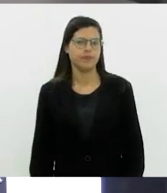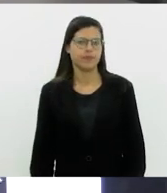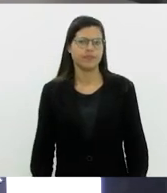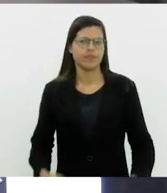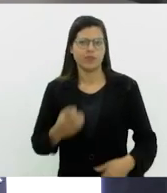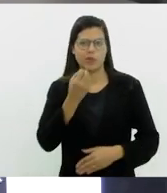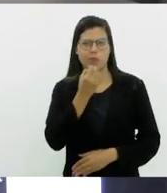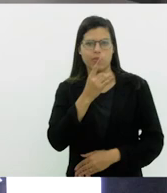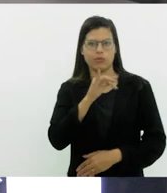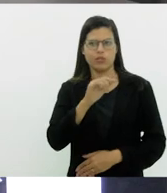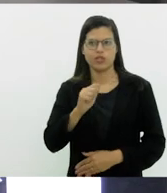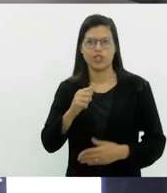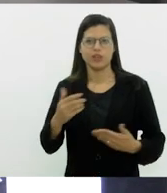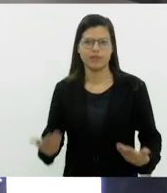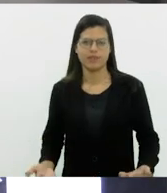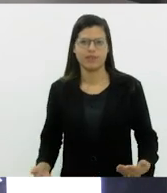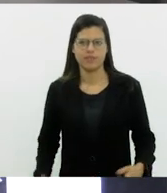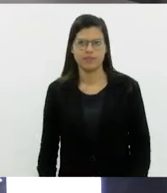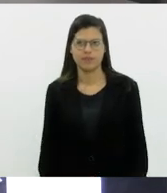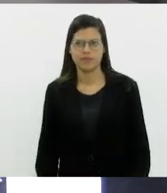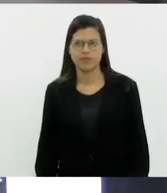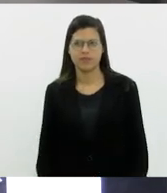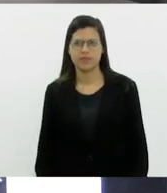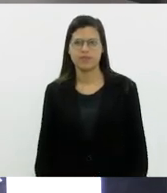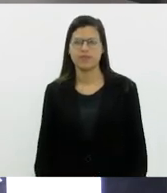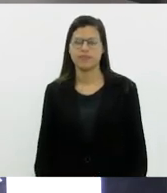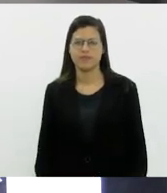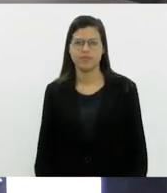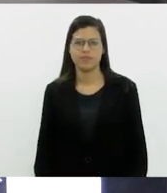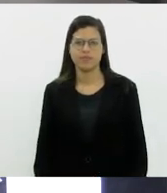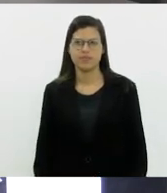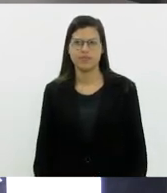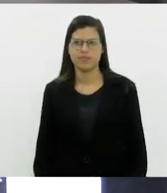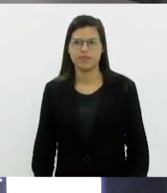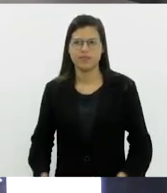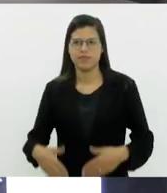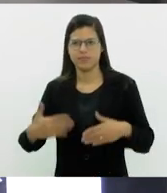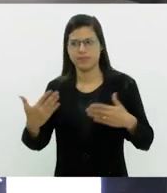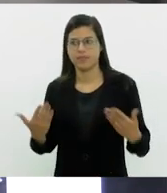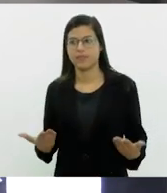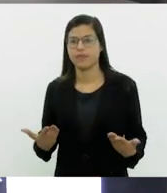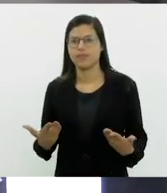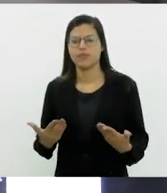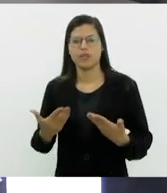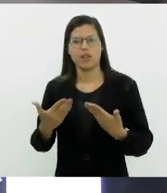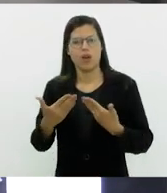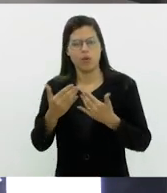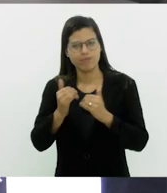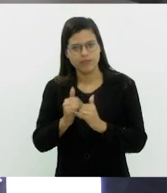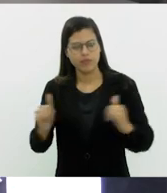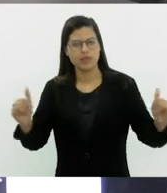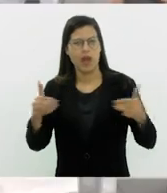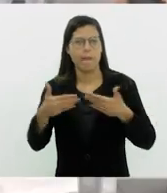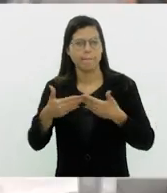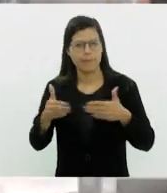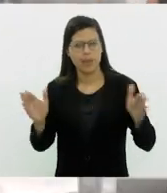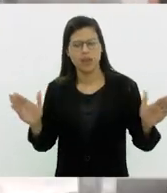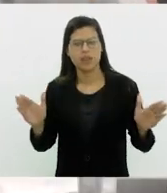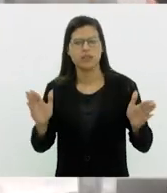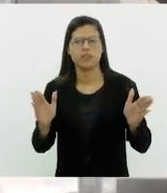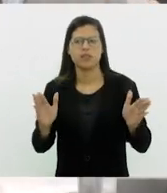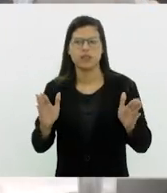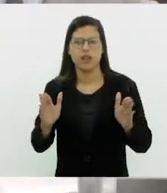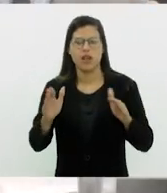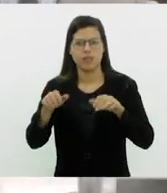Bem, bom dia. Bom dia. Eita. Bom, então, declaramos aqui aberta a audiência